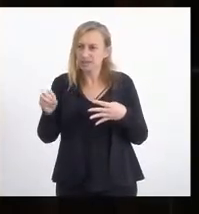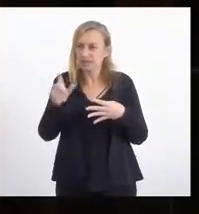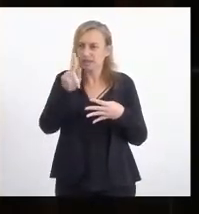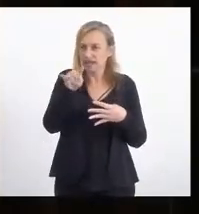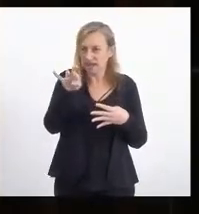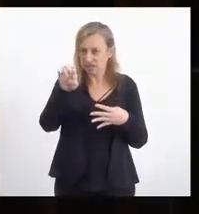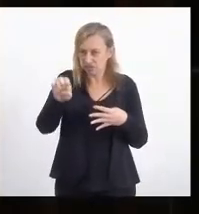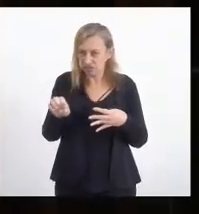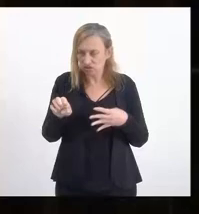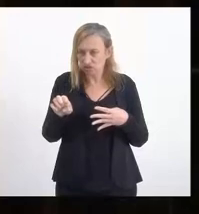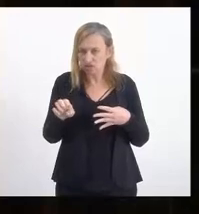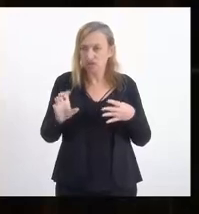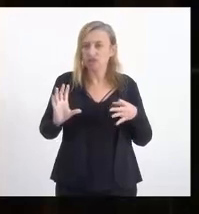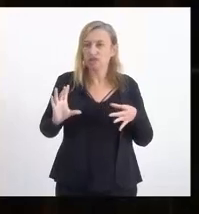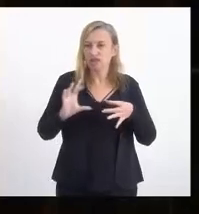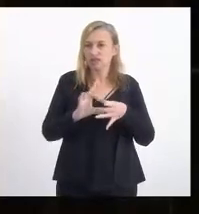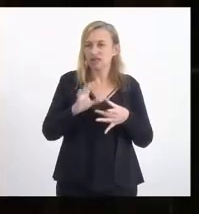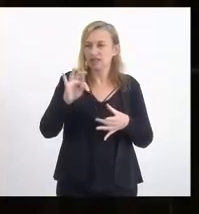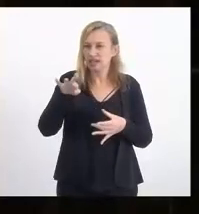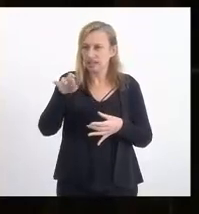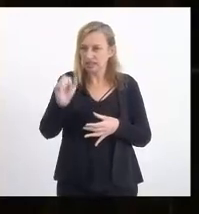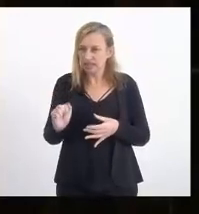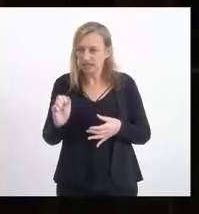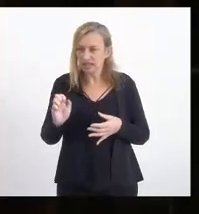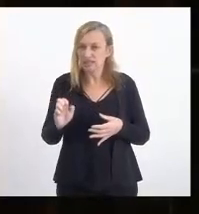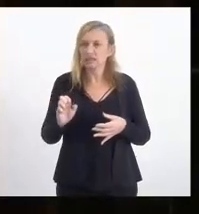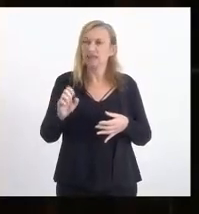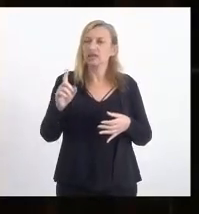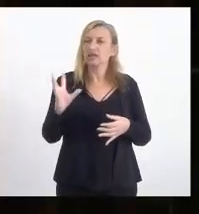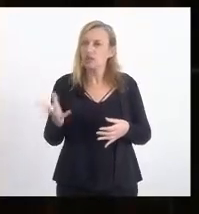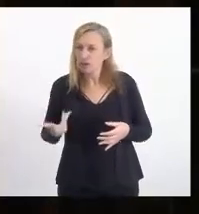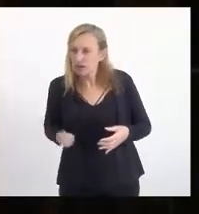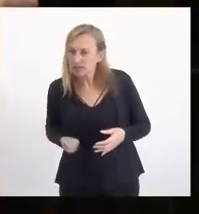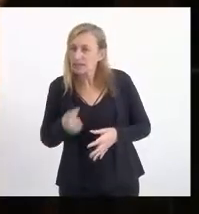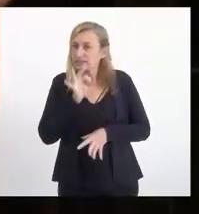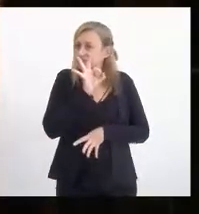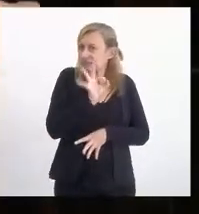Gretchen integralidade e paridade evidentemente